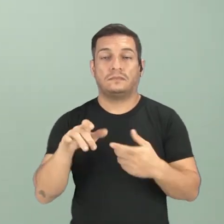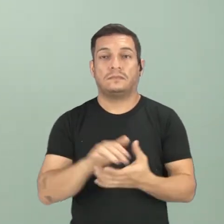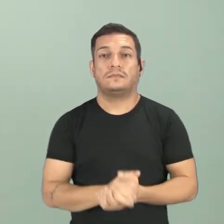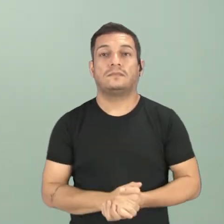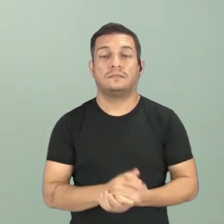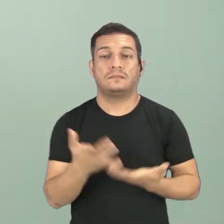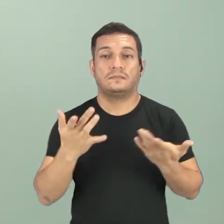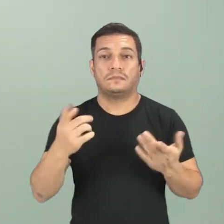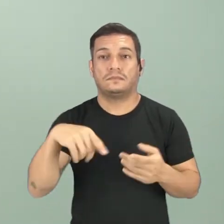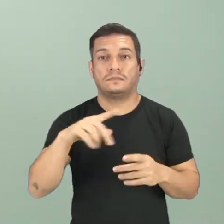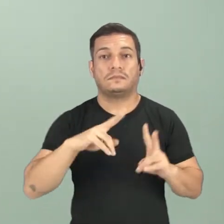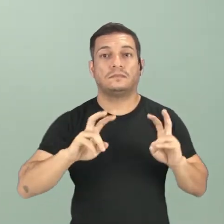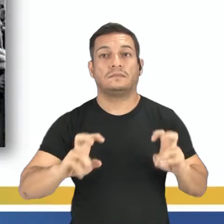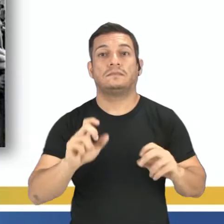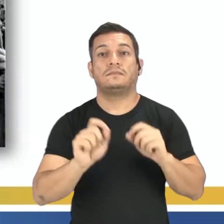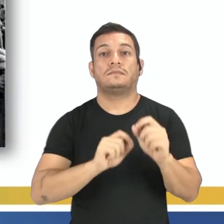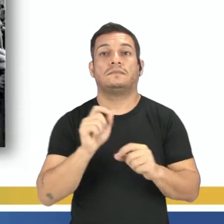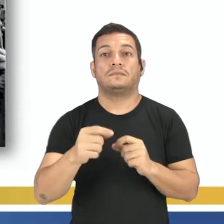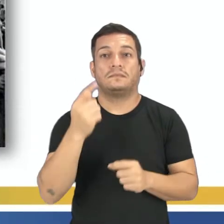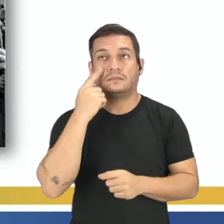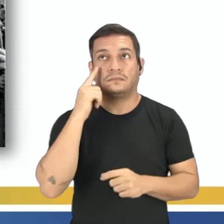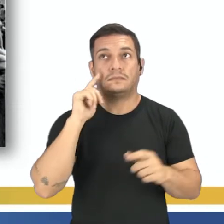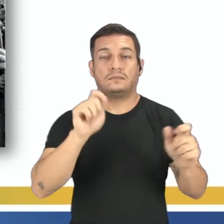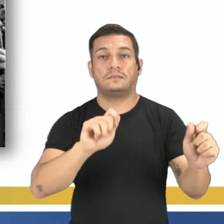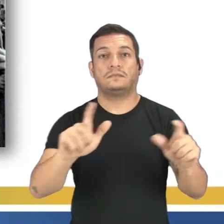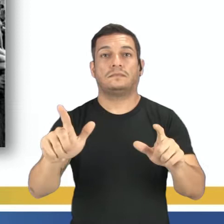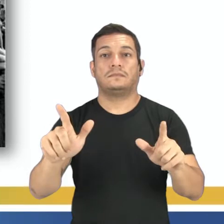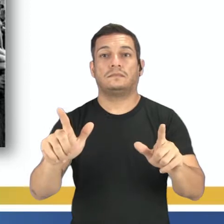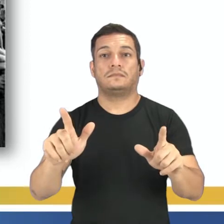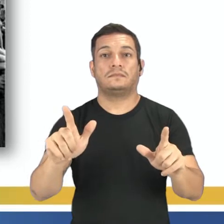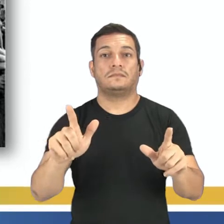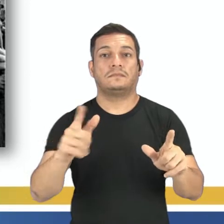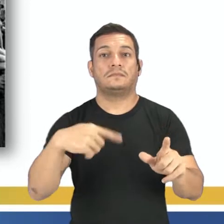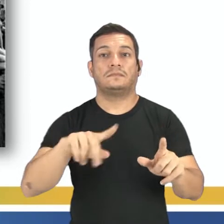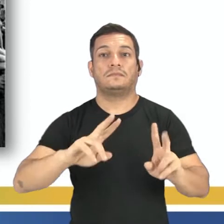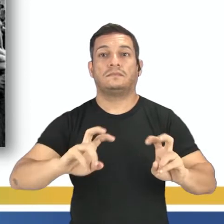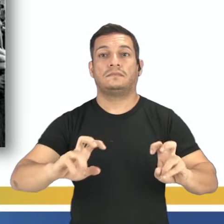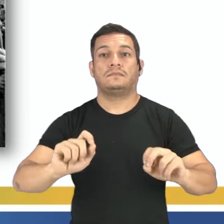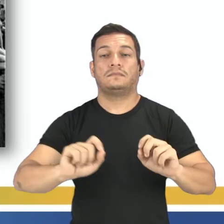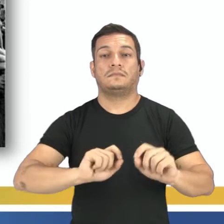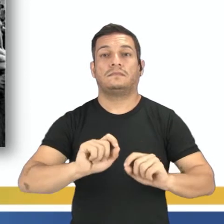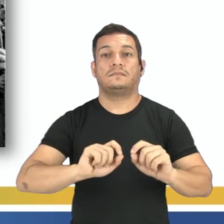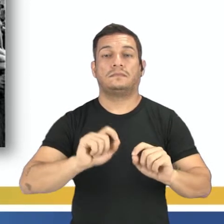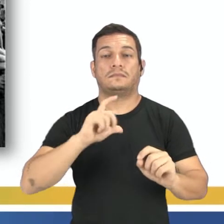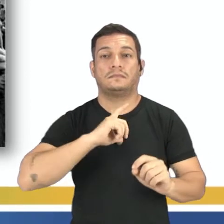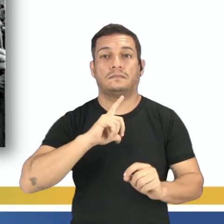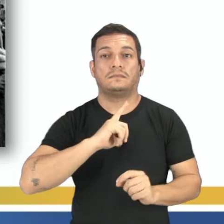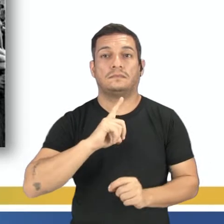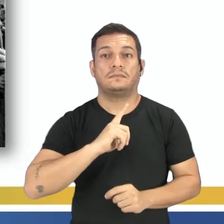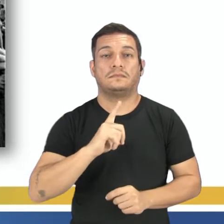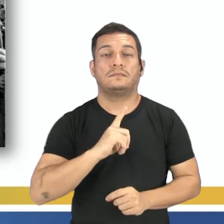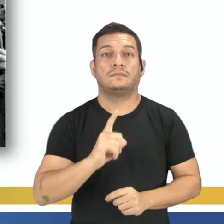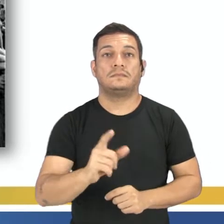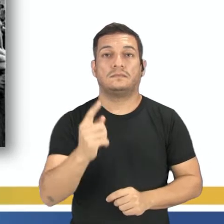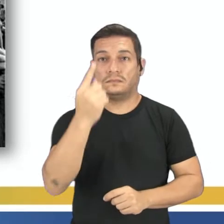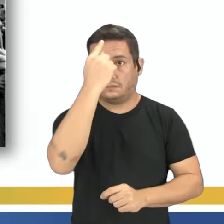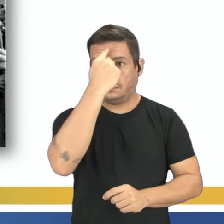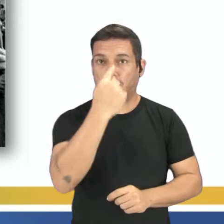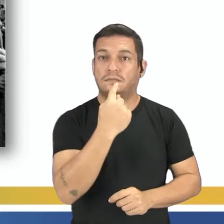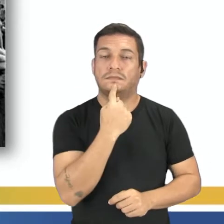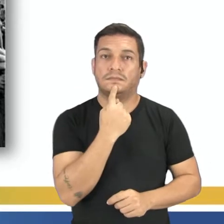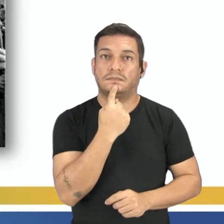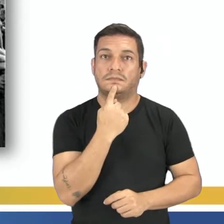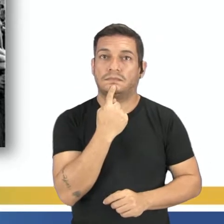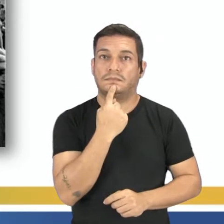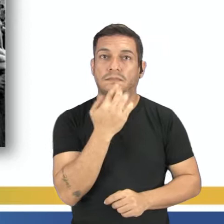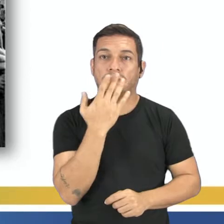Eu quero que vocês visualizem em tela e vocês podem observar, nós temos aí uma imagem